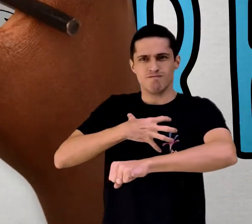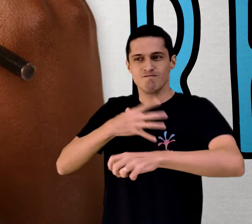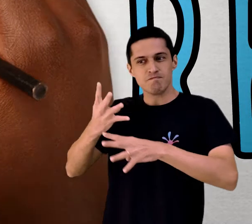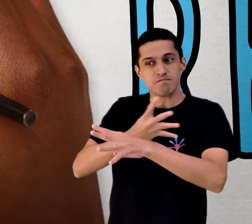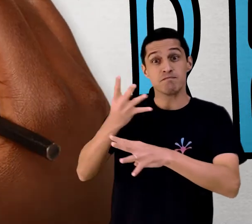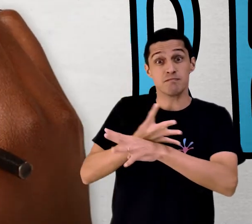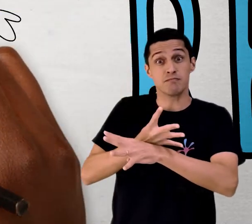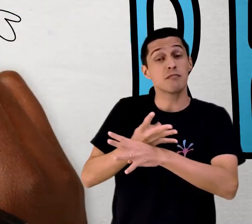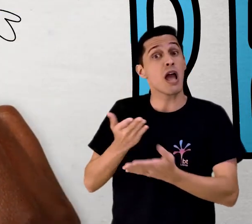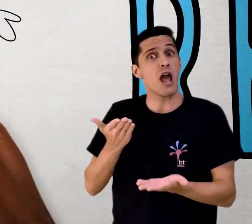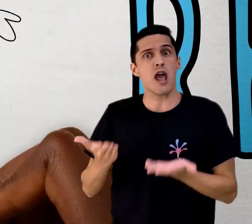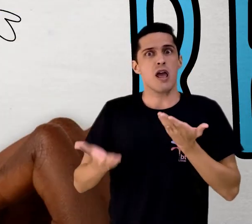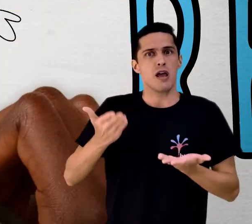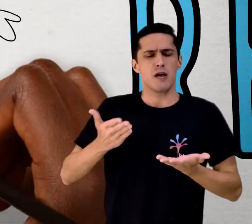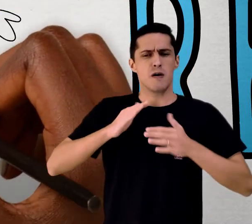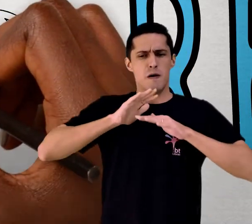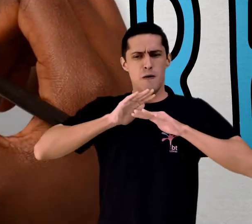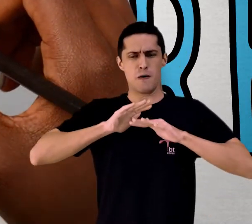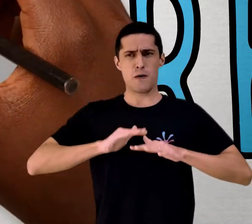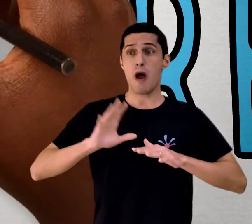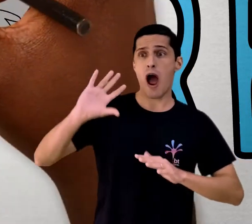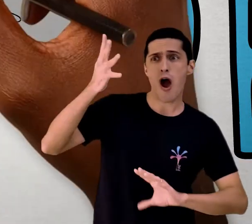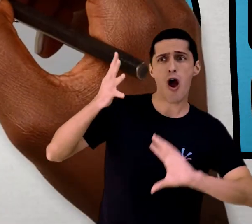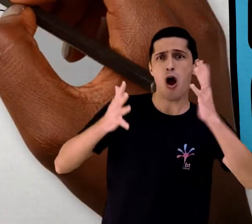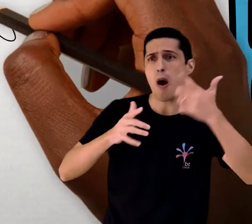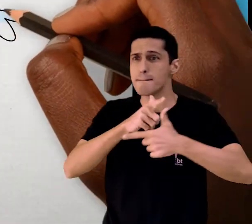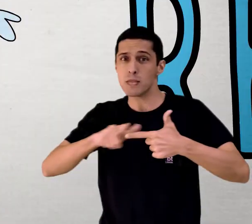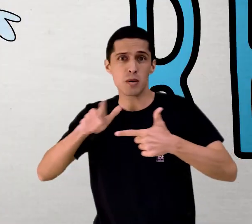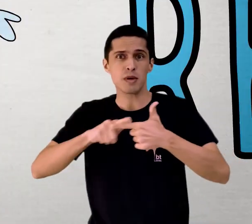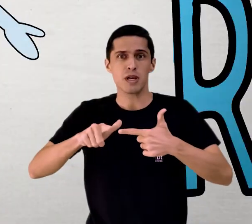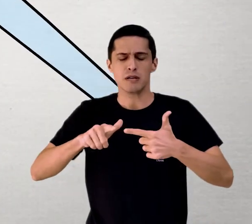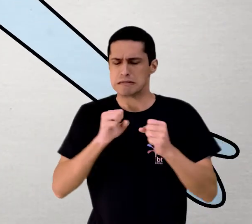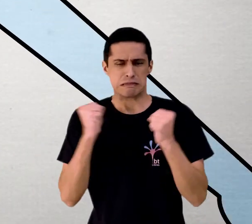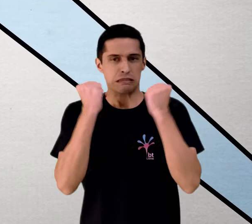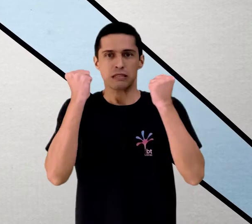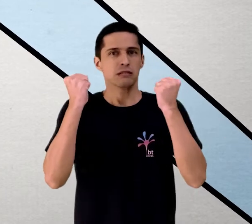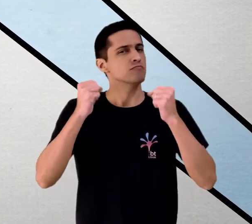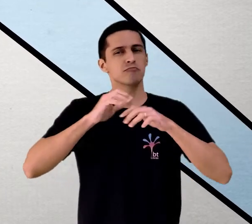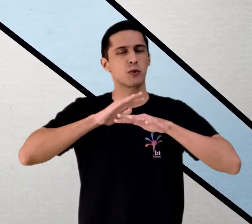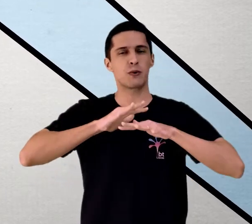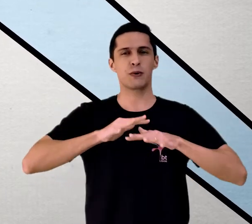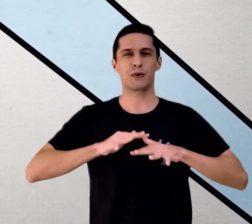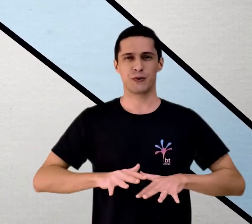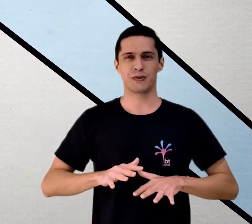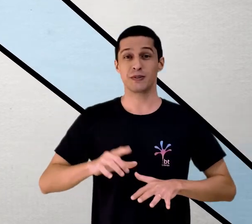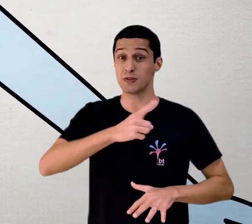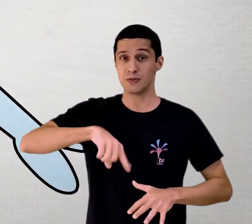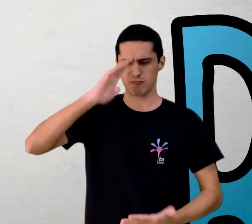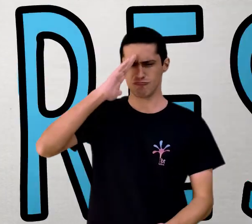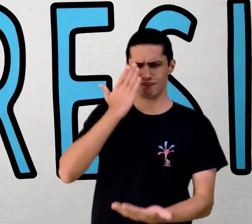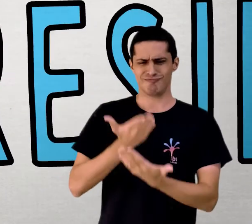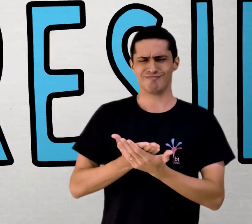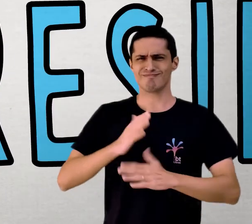e equilíbrio diante de obstáculos, sem mudanças bruscas de humor. Quando confiamos em nós mesmos e conseguimos gerenciar